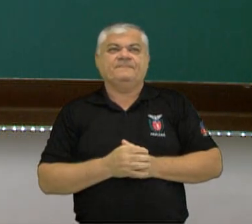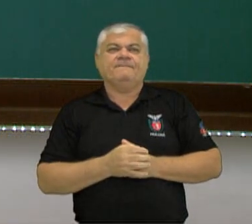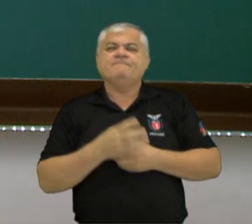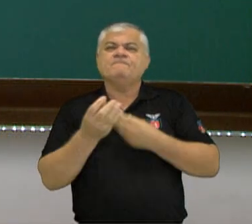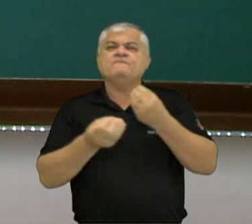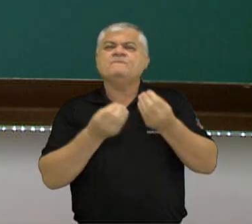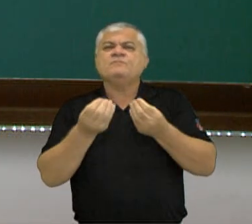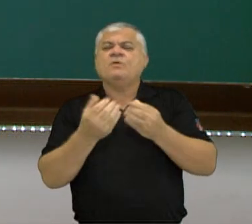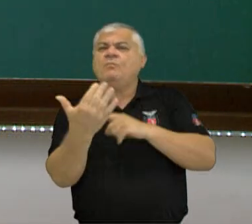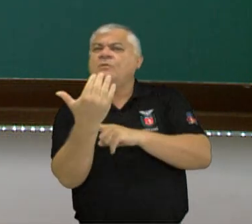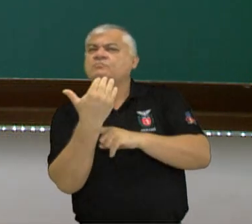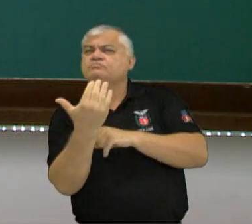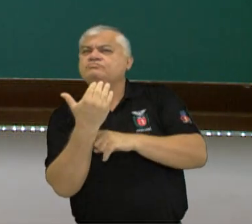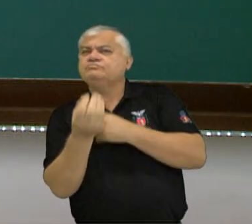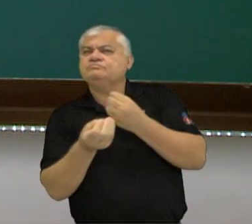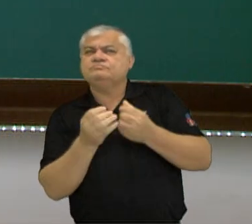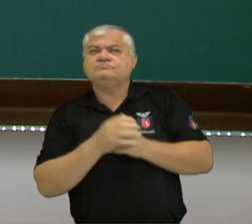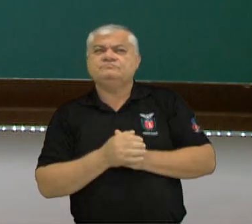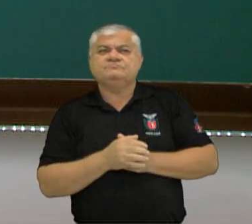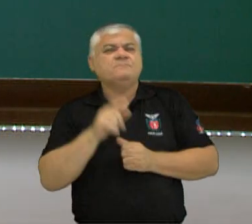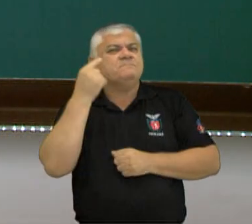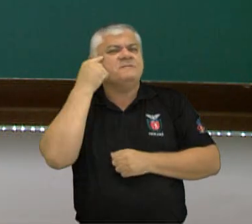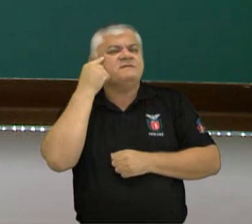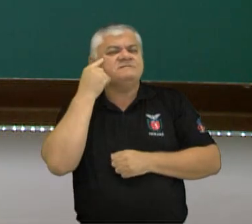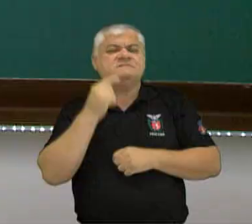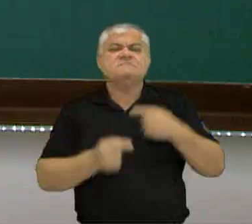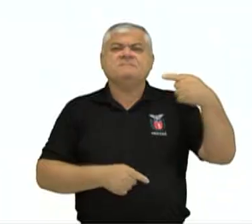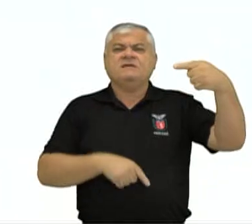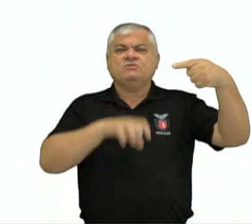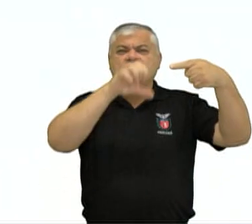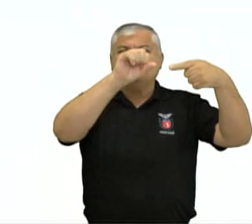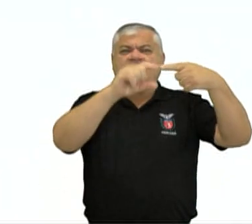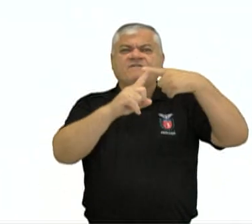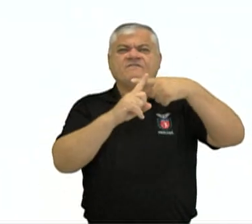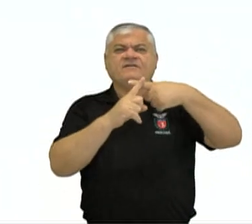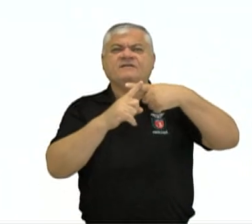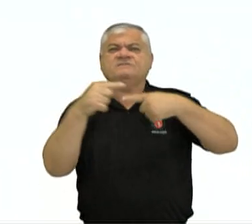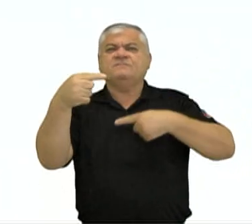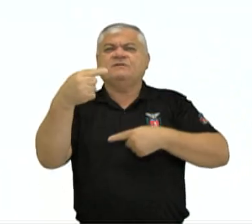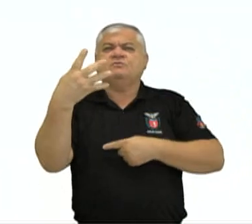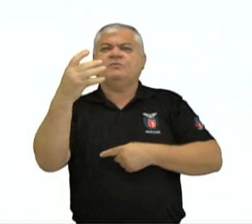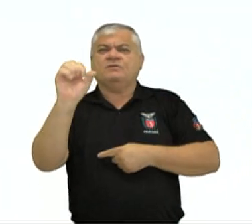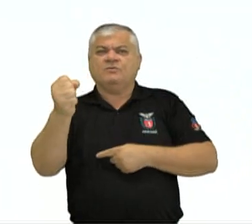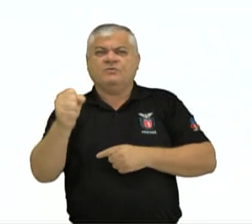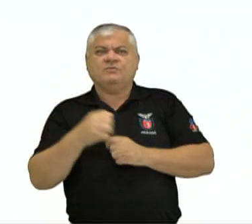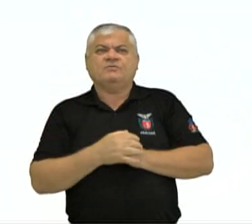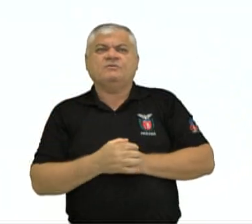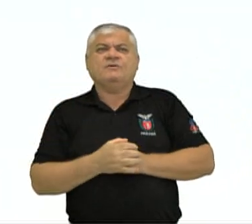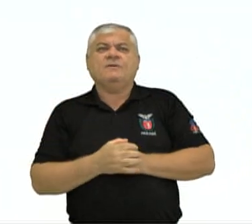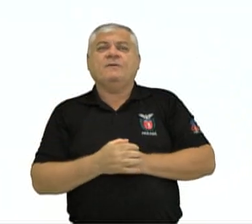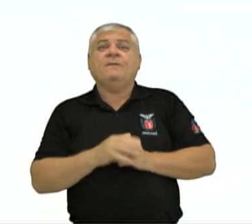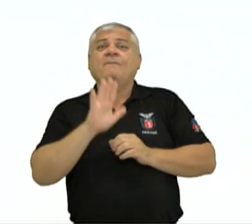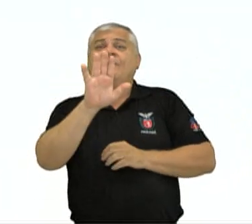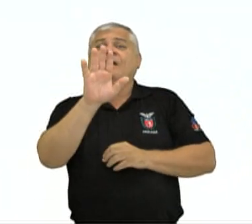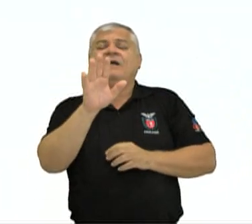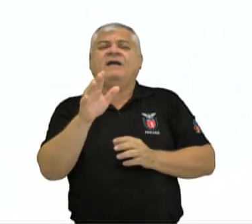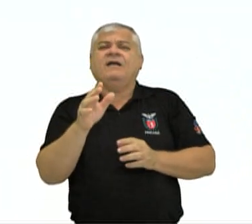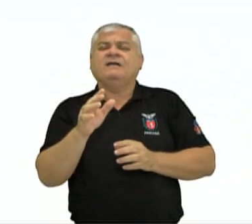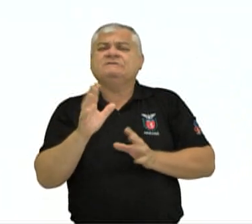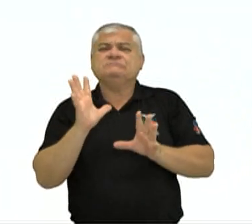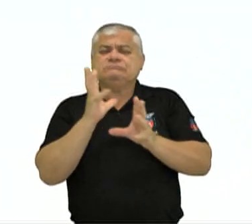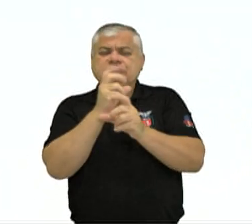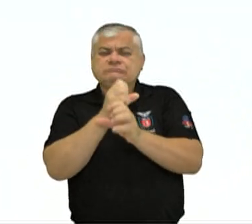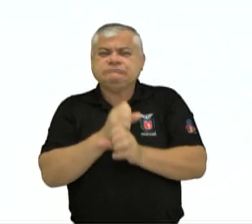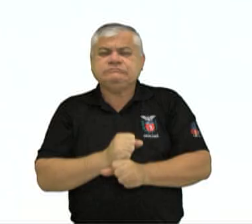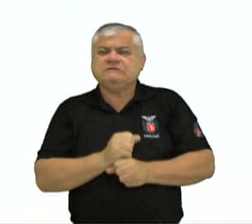ela pode nos ajudar? Então, pense, como eu posso fazer menos 9 vezes menos 48, mas sem precisar fazer uma